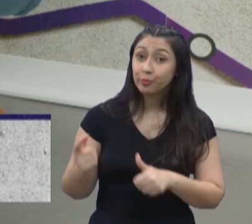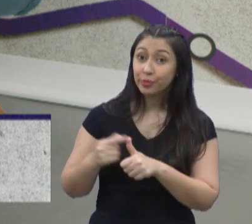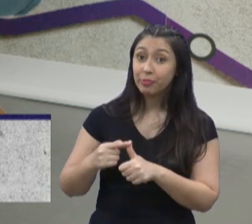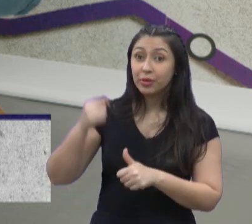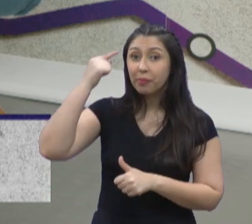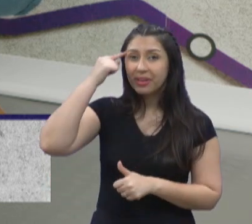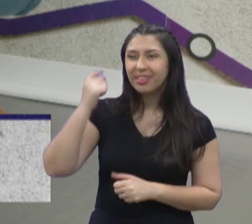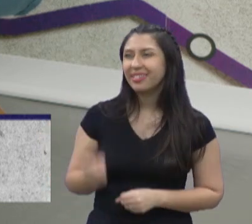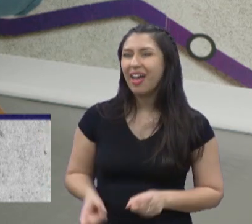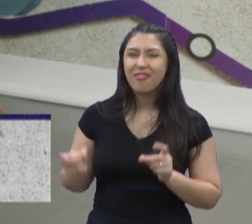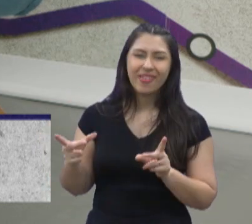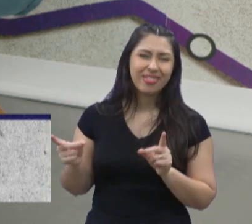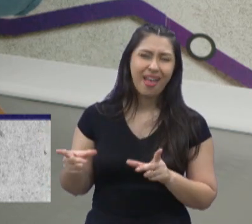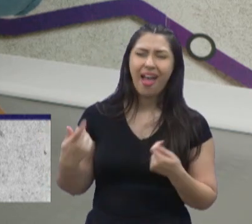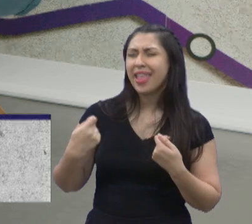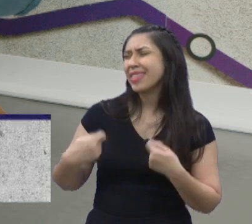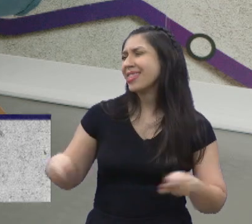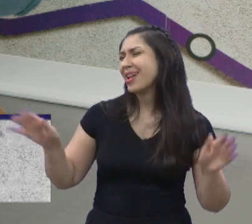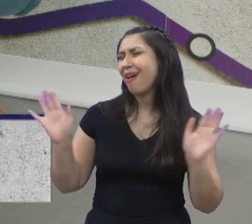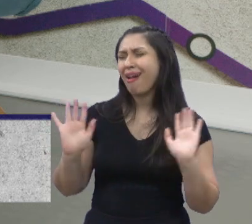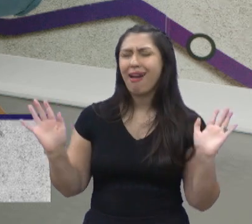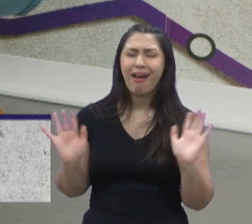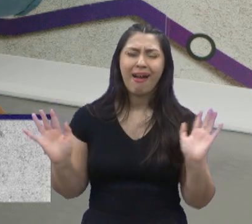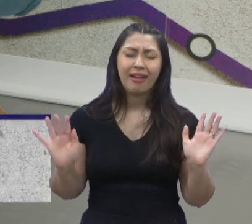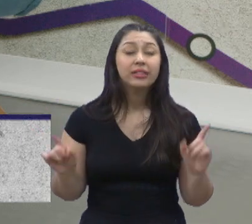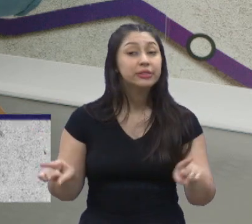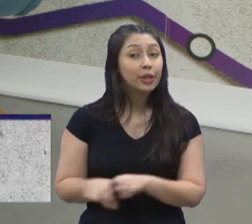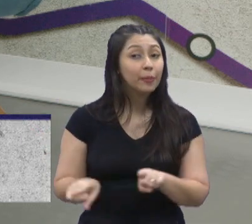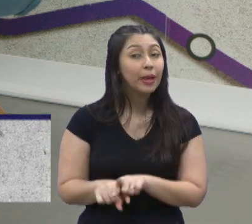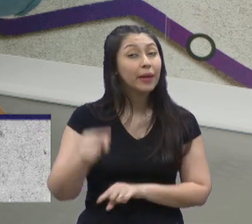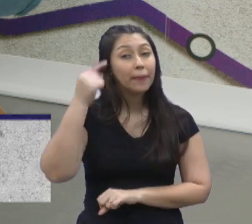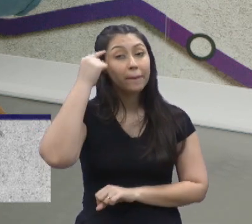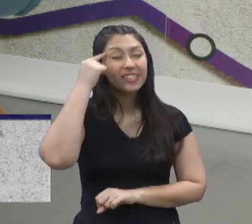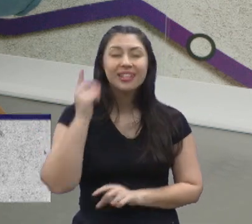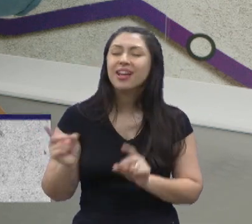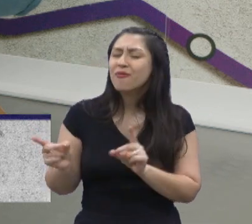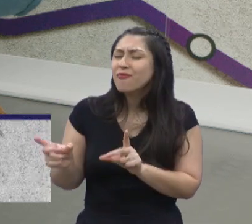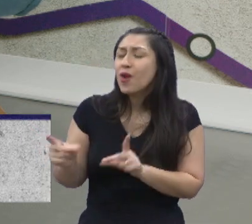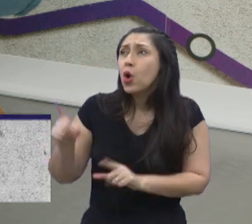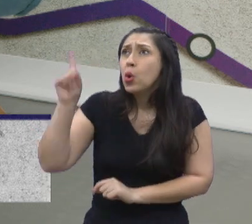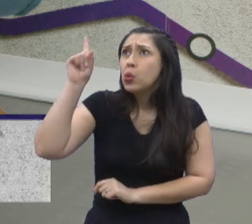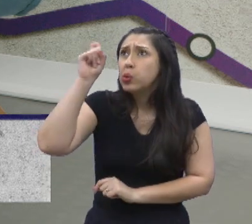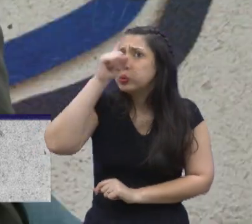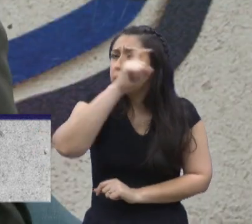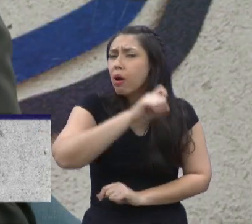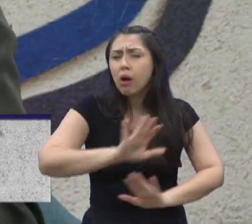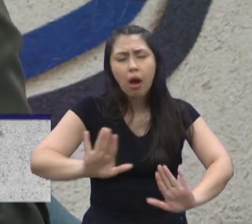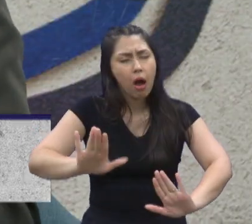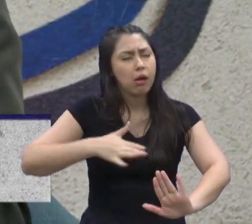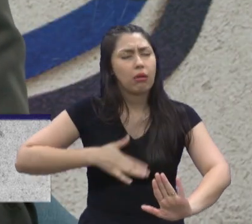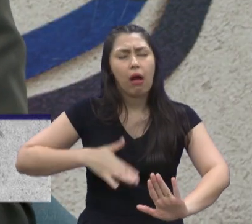vender. Né? Então, e também achar que vender é muito difícil, não é tão difícil